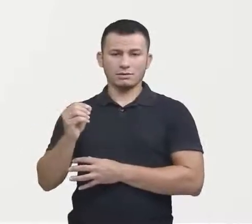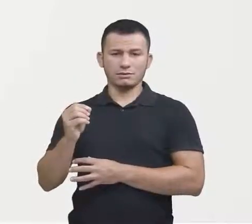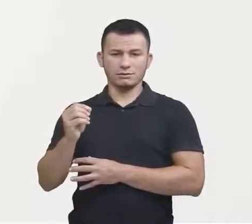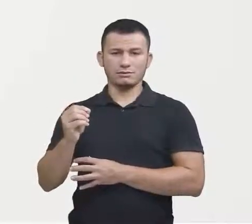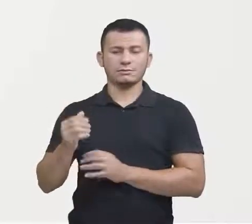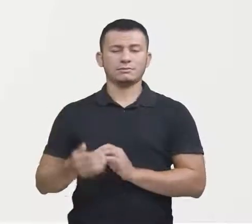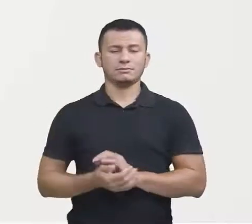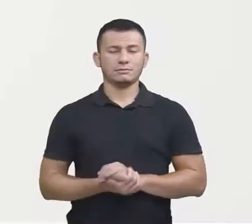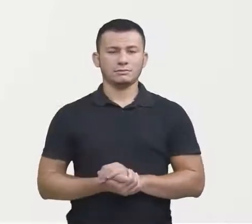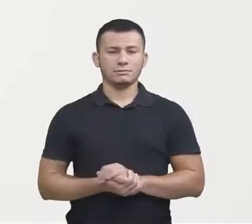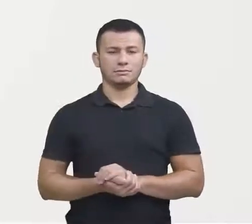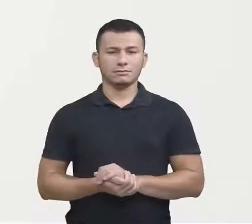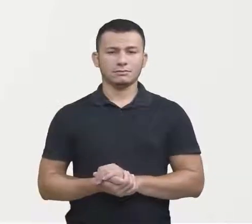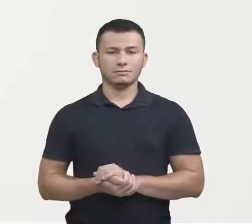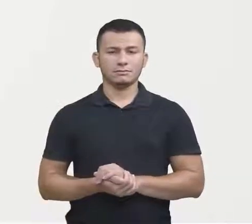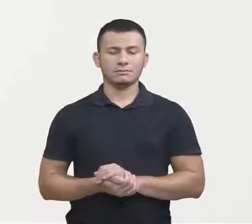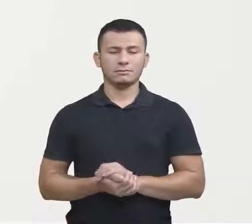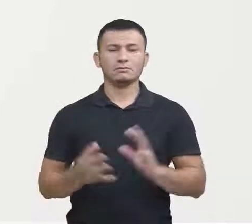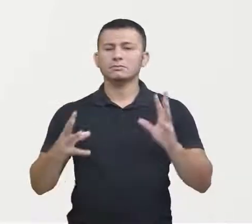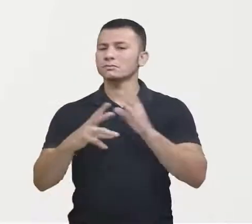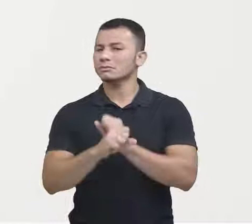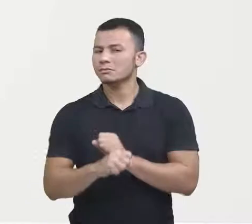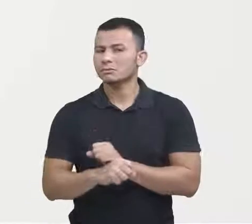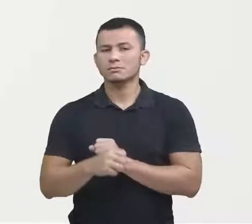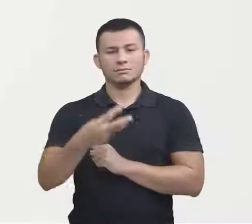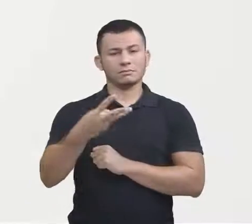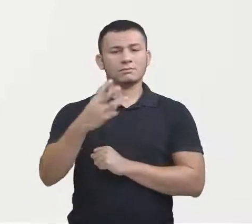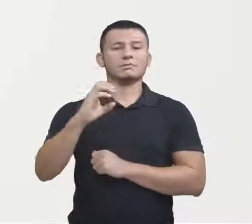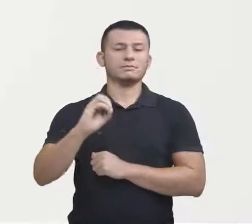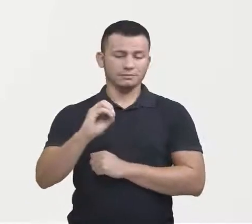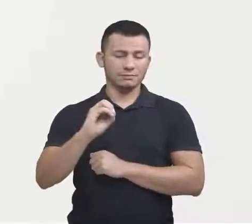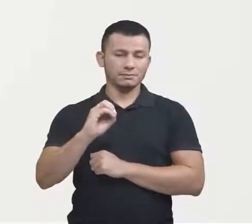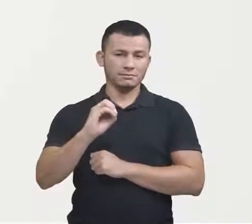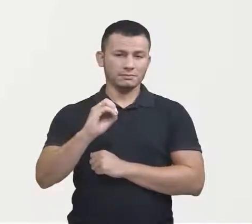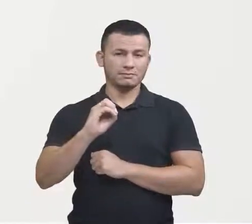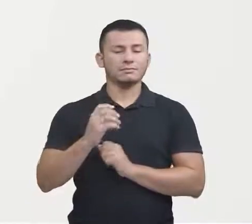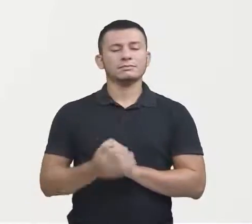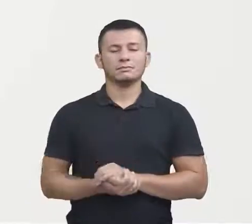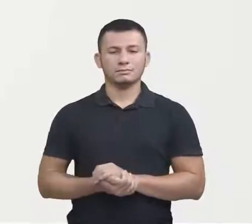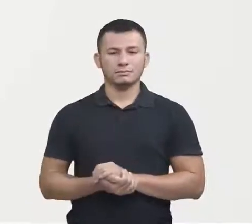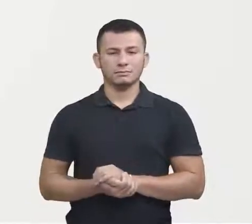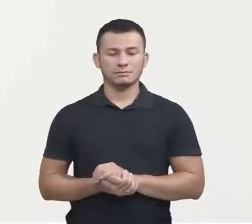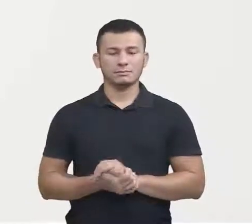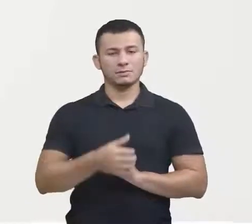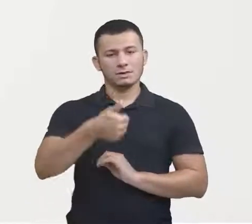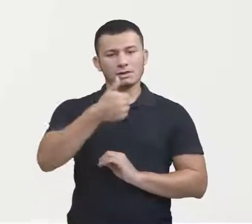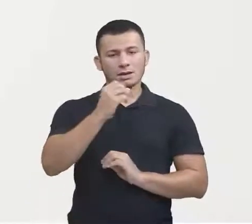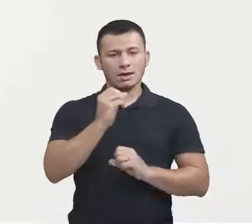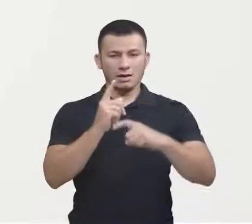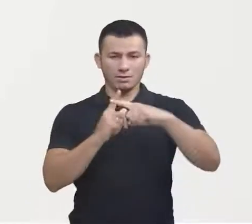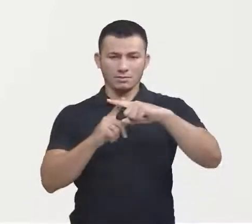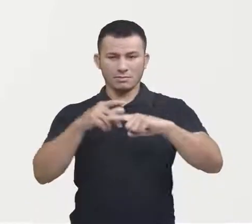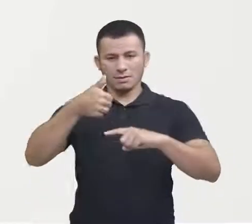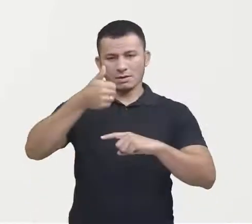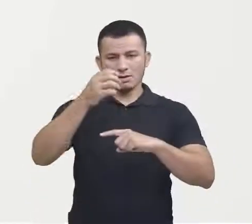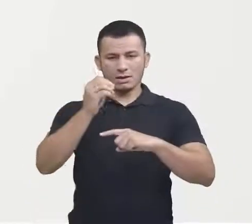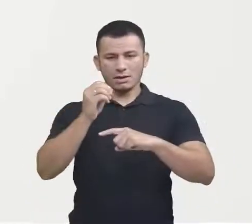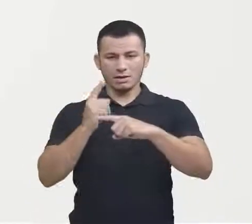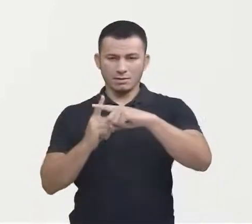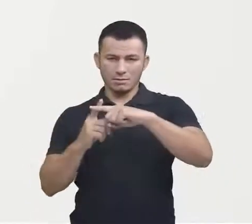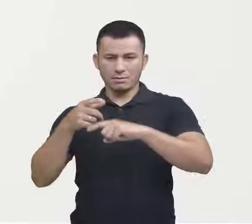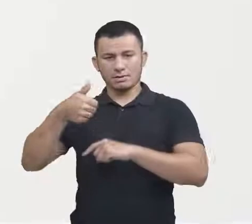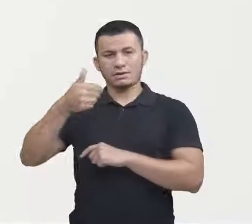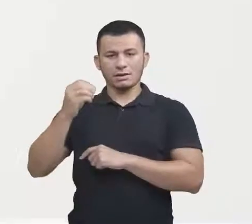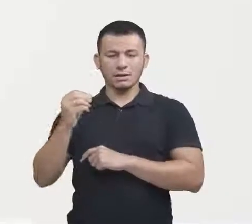3 que vai dar 30 10 mais 10 mais 10